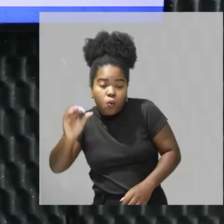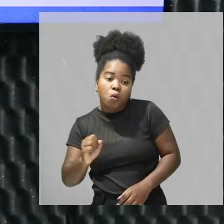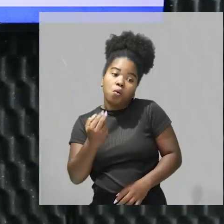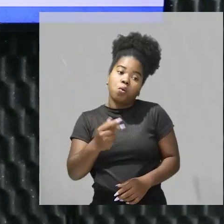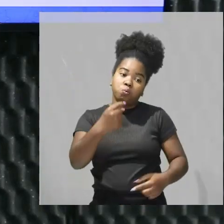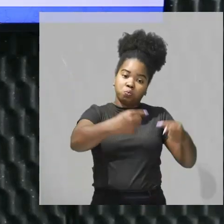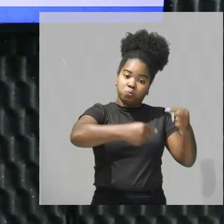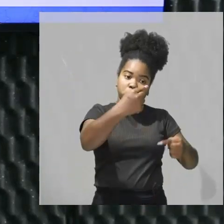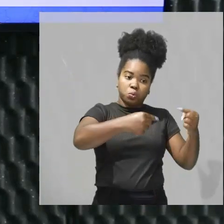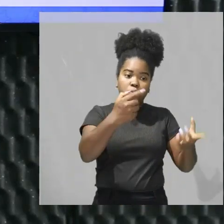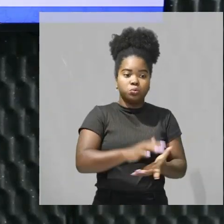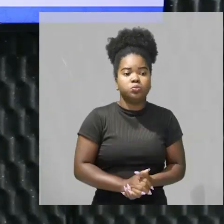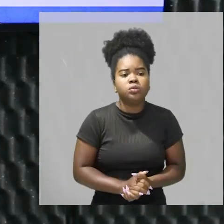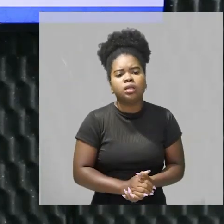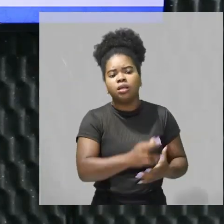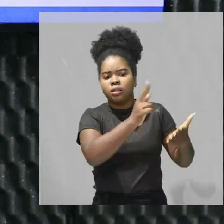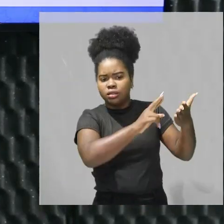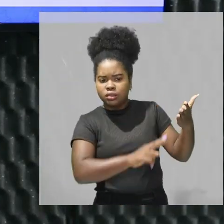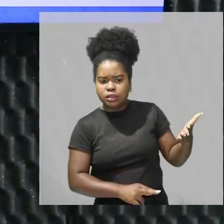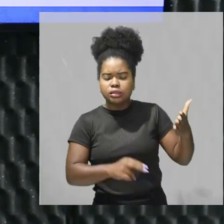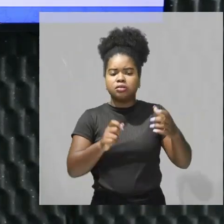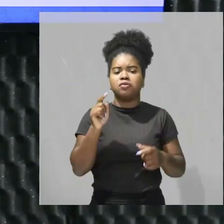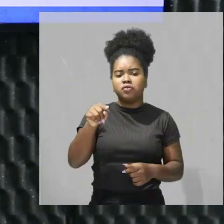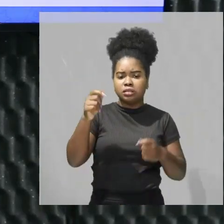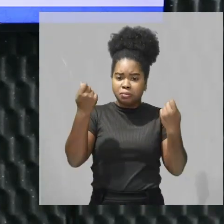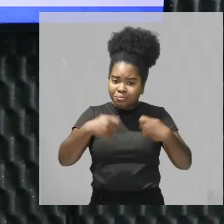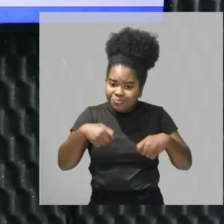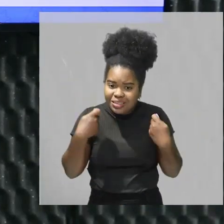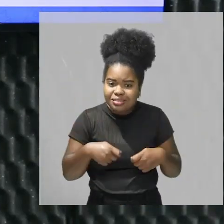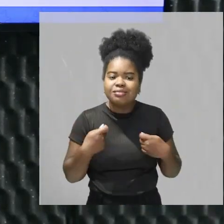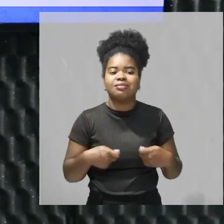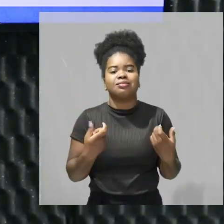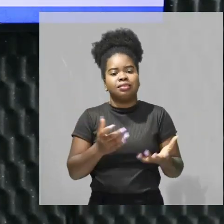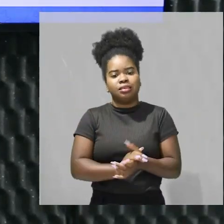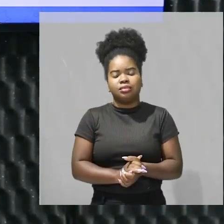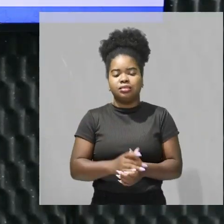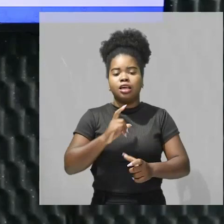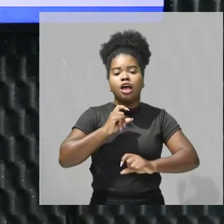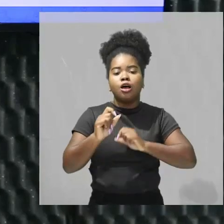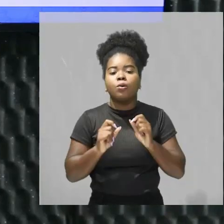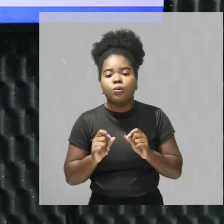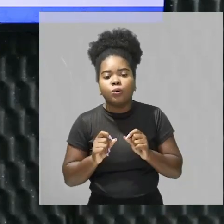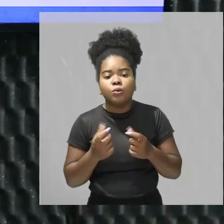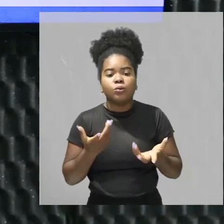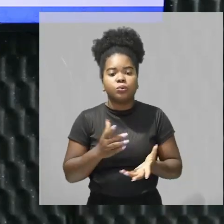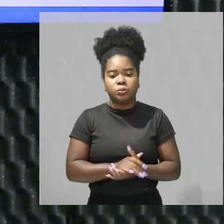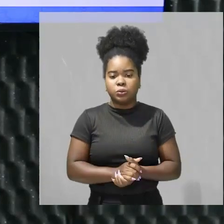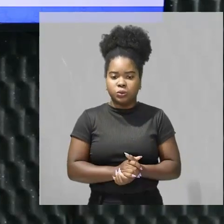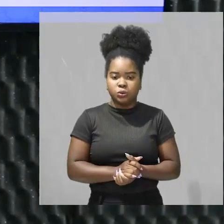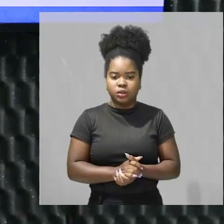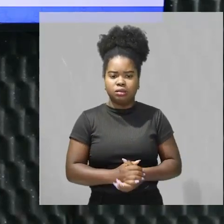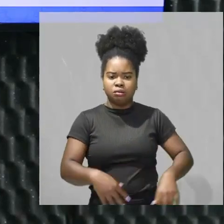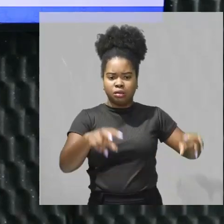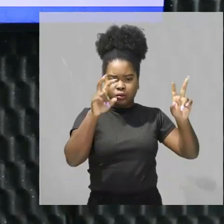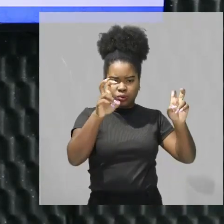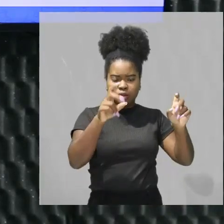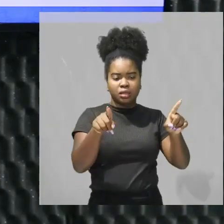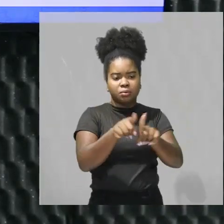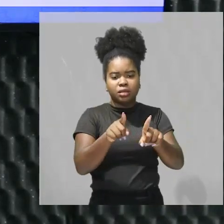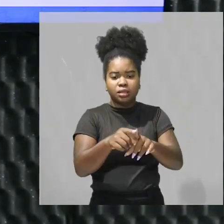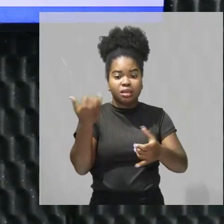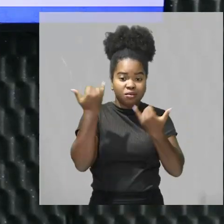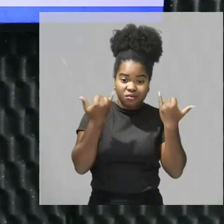política. Nessa redação, você deverá defender uma tese, uma opinião a respeito do tema proposto, apoiada em